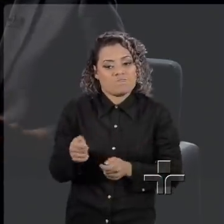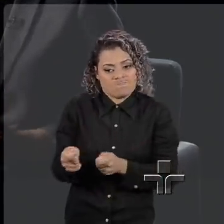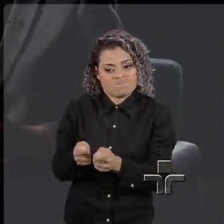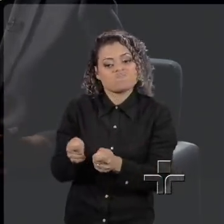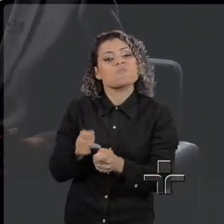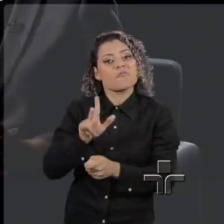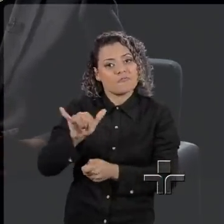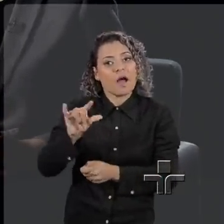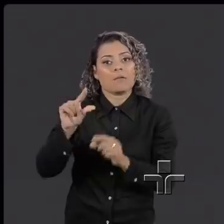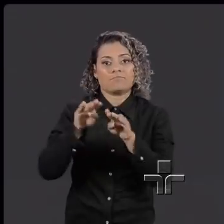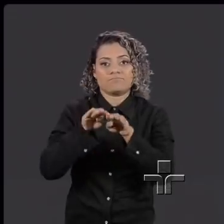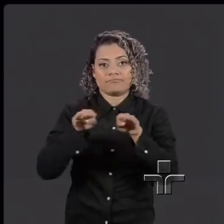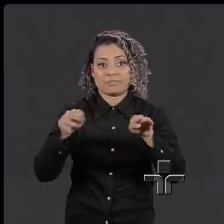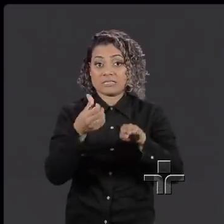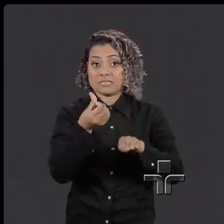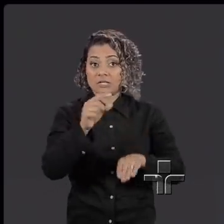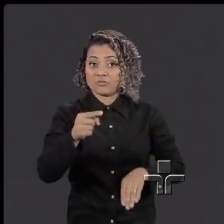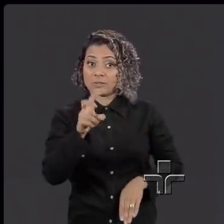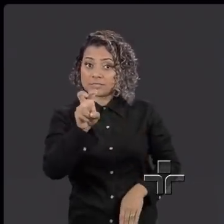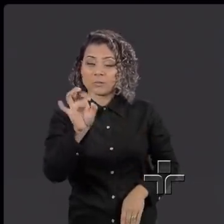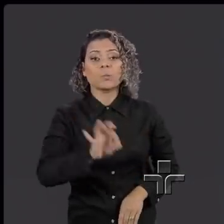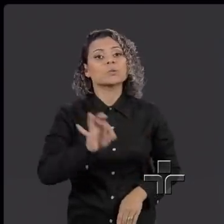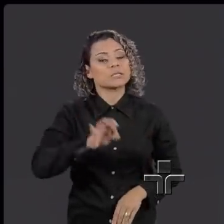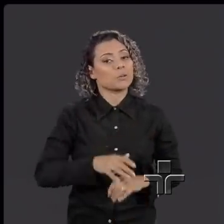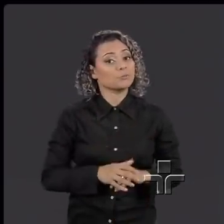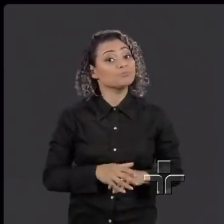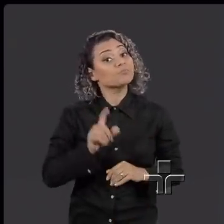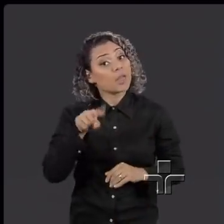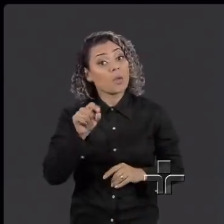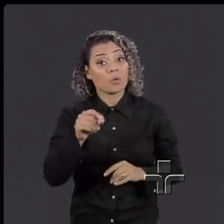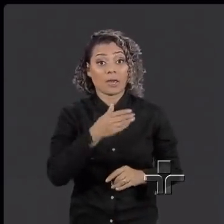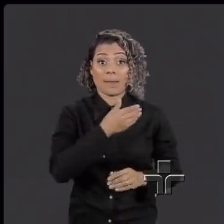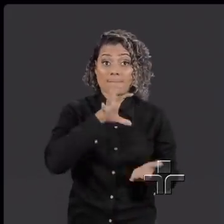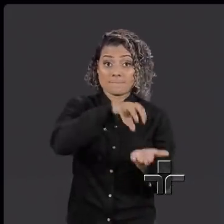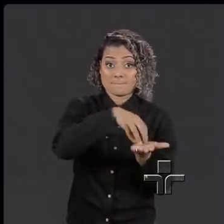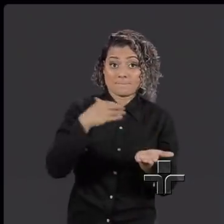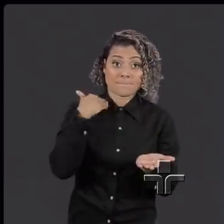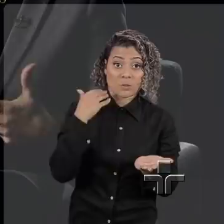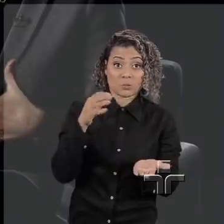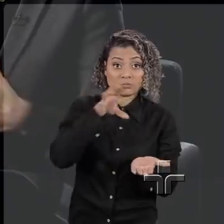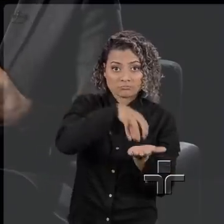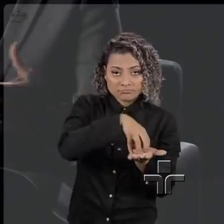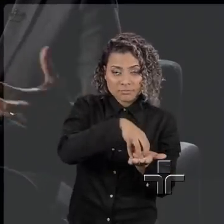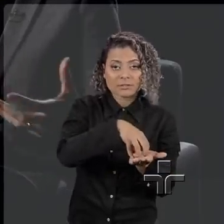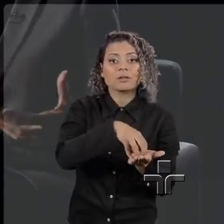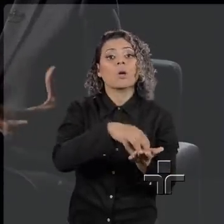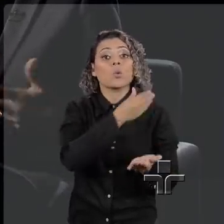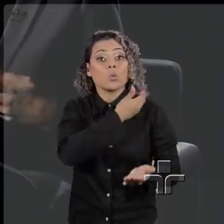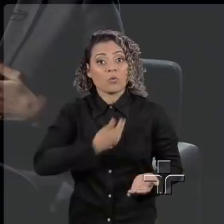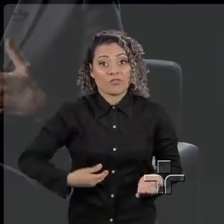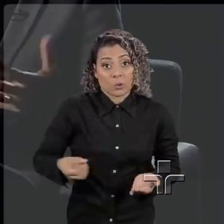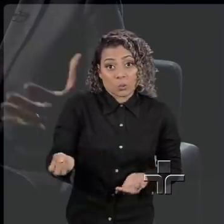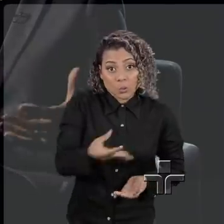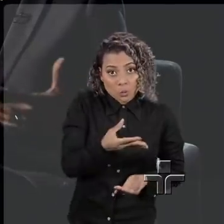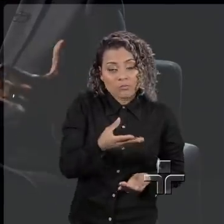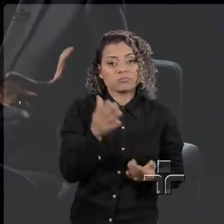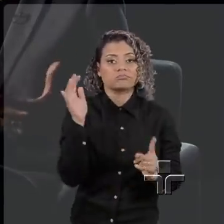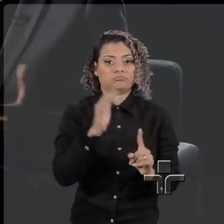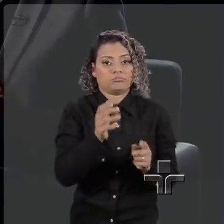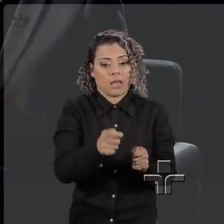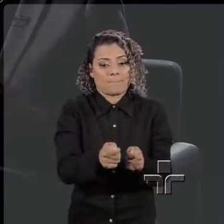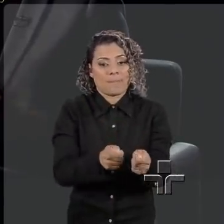em 6,5%. Claro que é uma sintonia que o novo Banco Central, do novo governo, vai precisar continuar